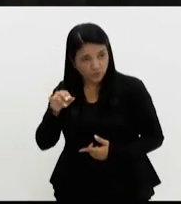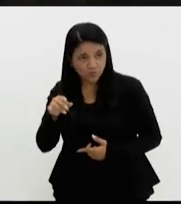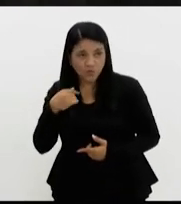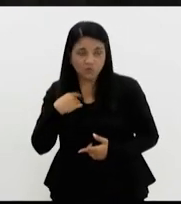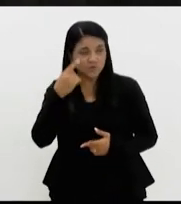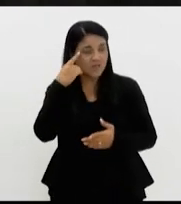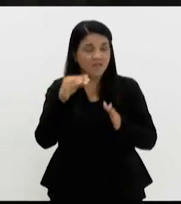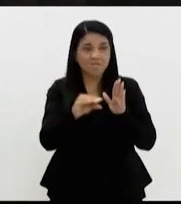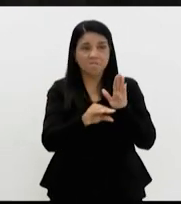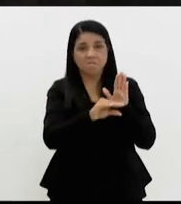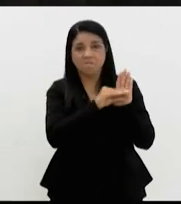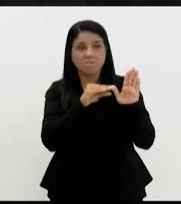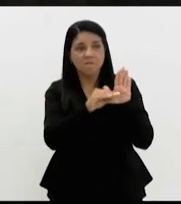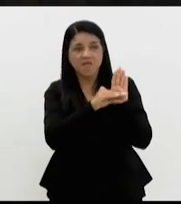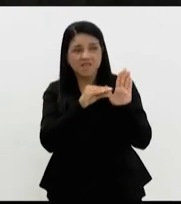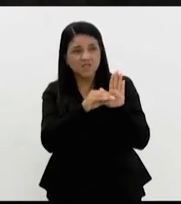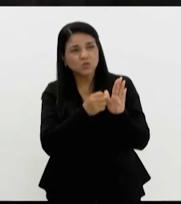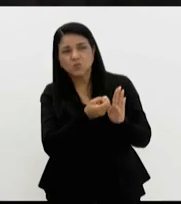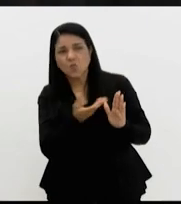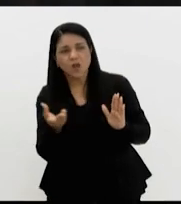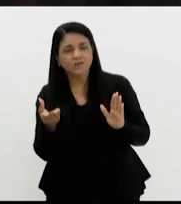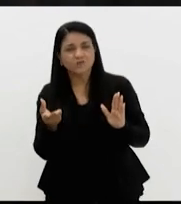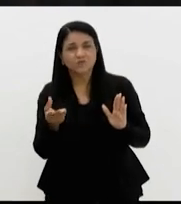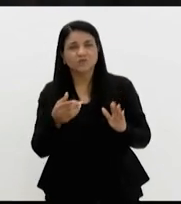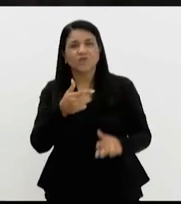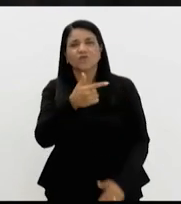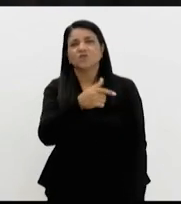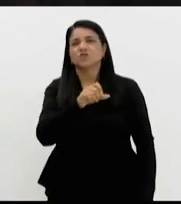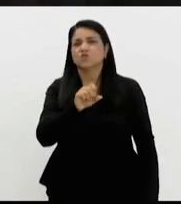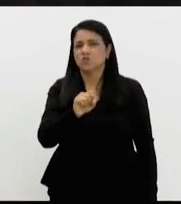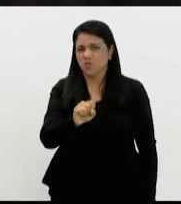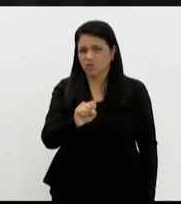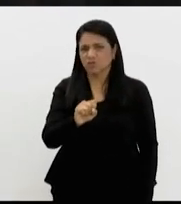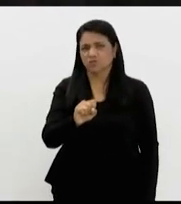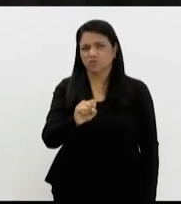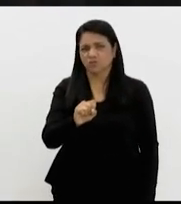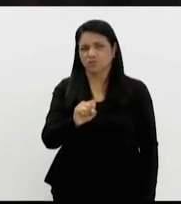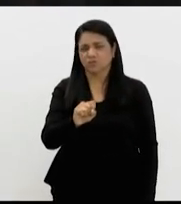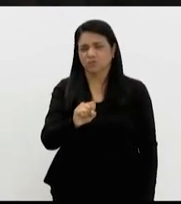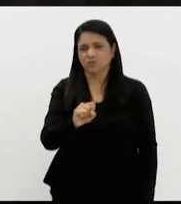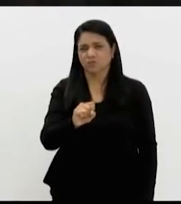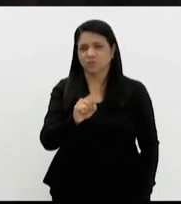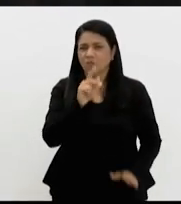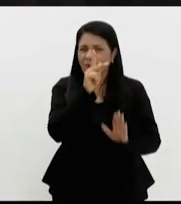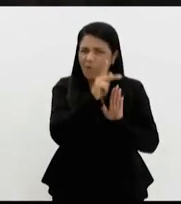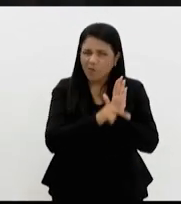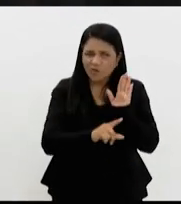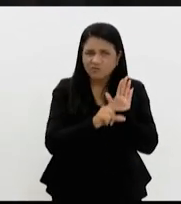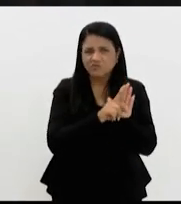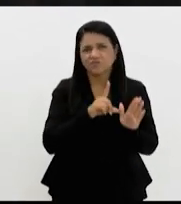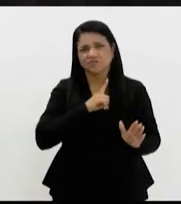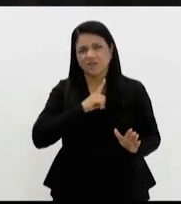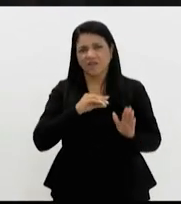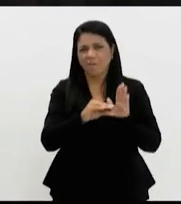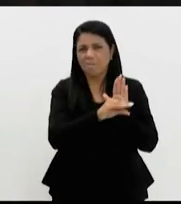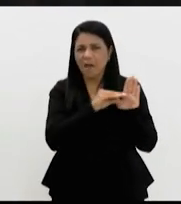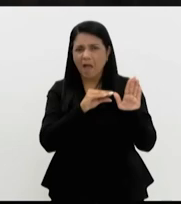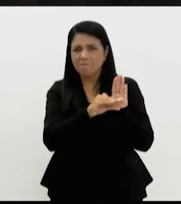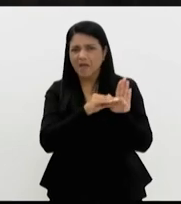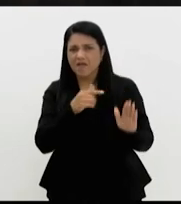Mais de quantas? 28. E um projeto será tão mais